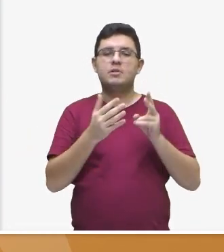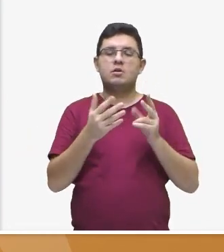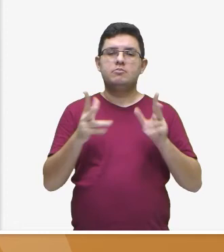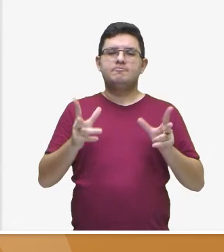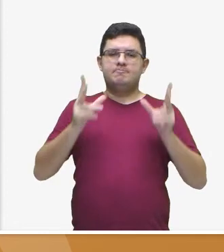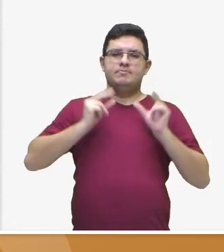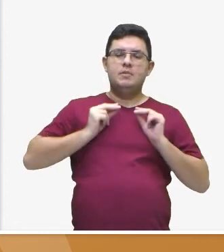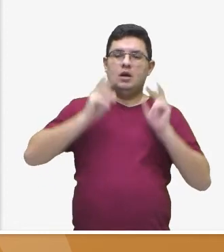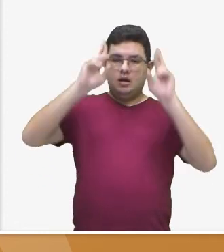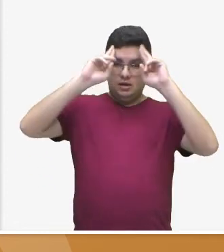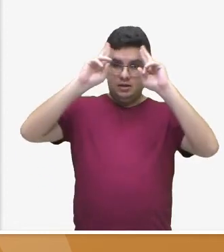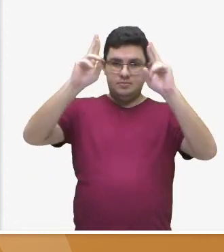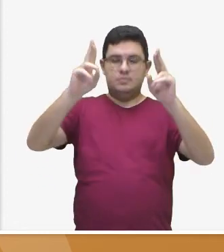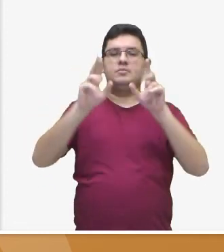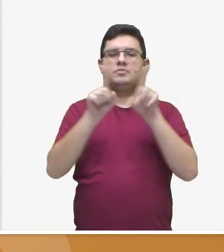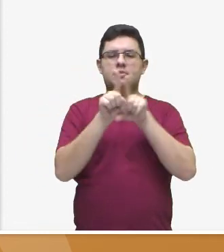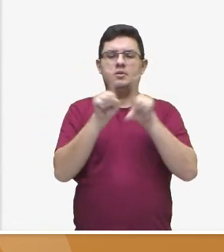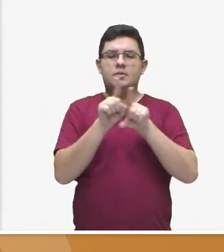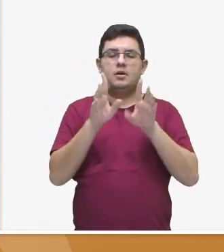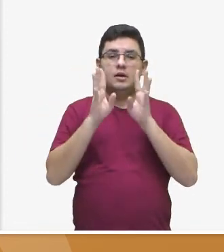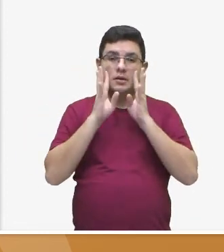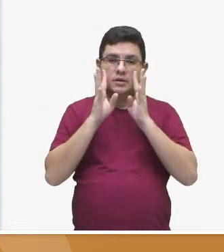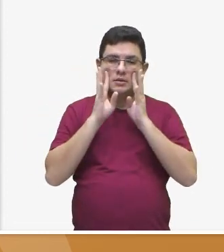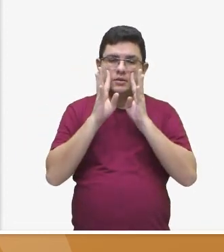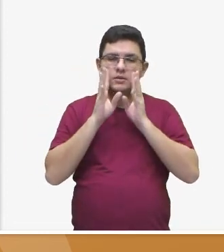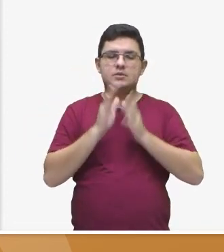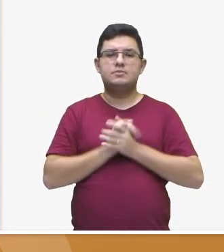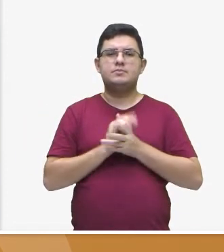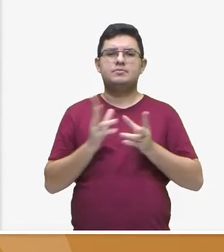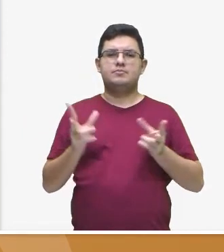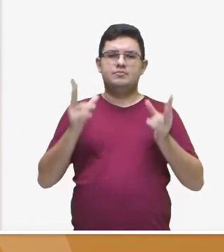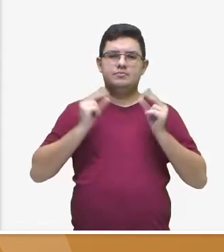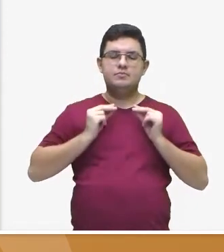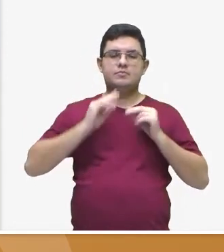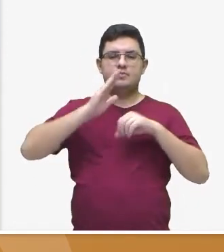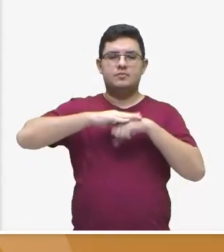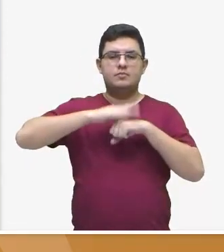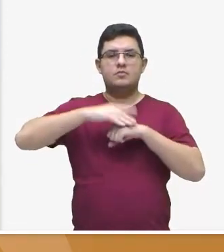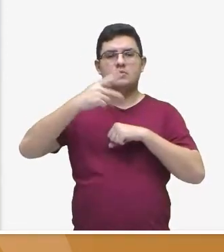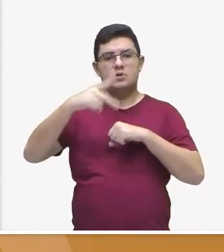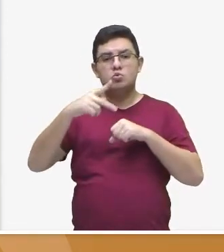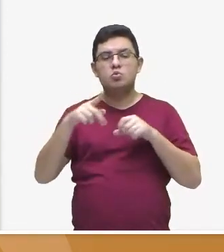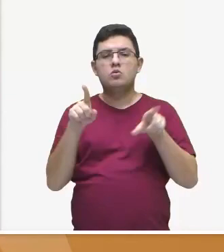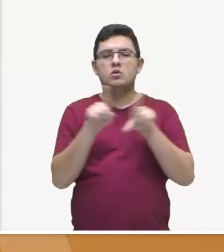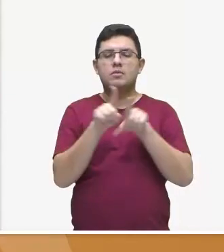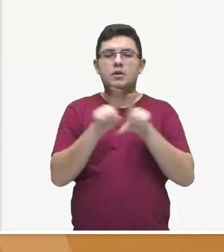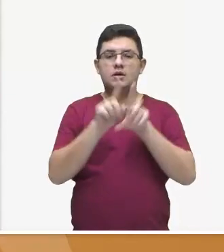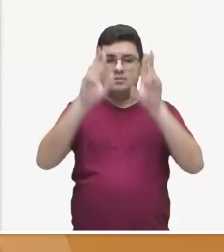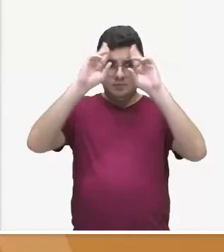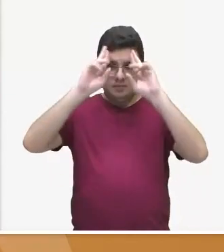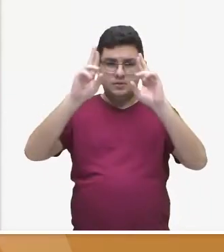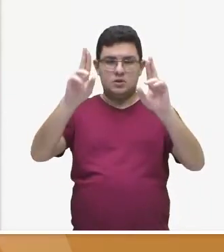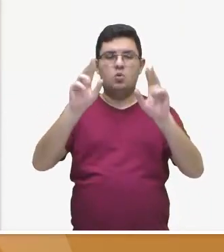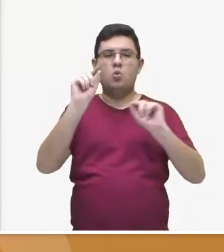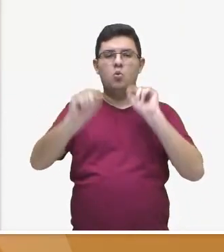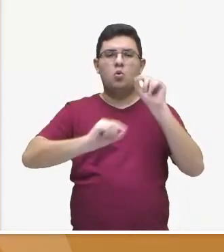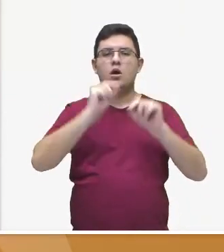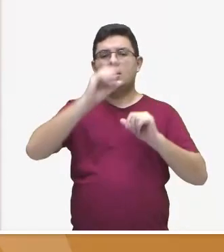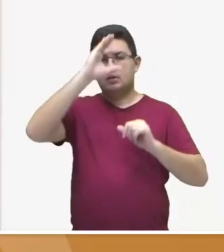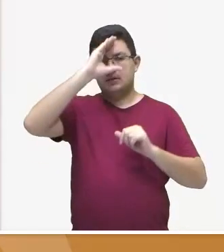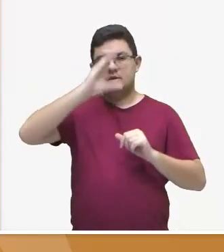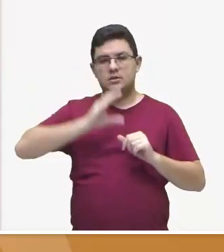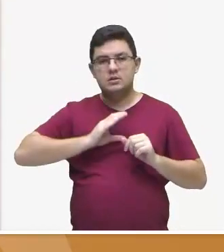merecem atenção, né, merecem a sua autonomia, merece ser respeitado na sua dignidade, merece ser respeitado na